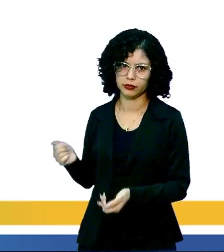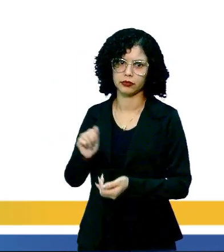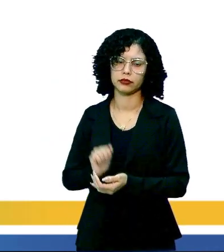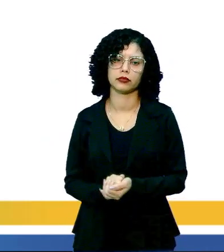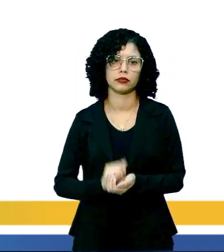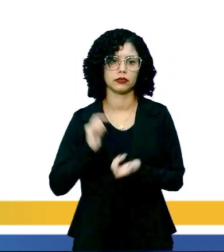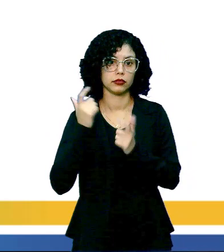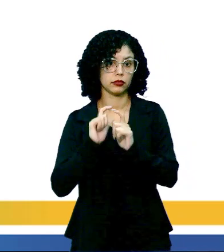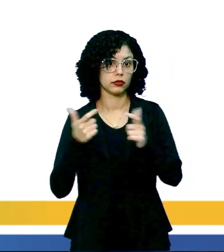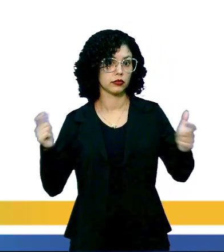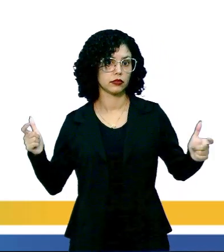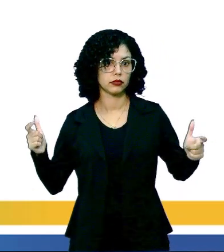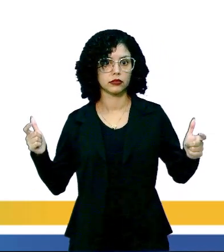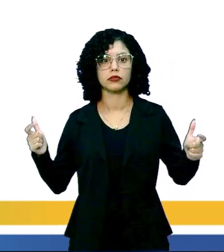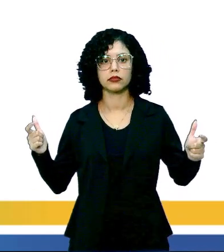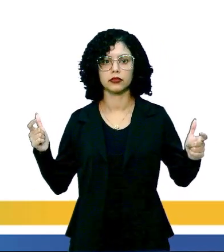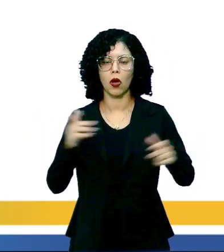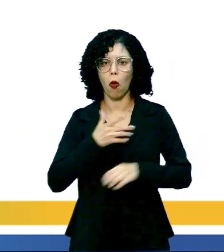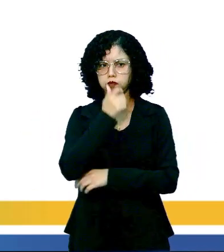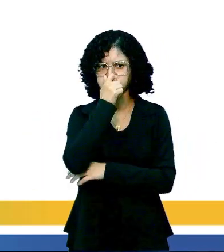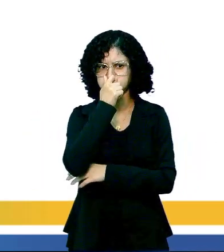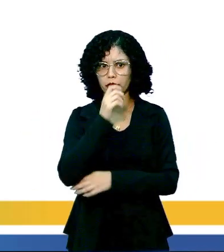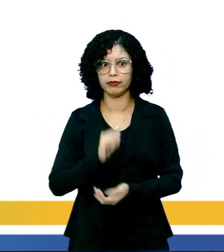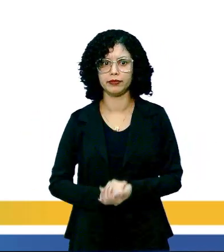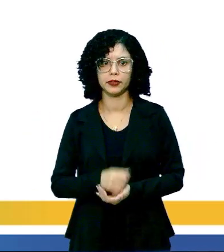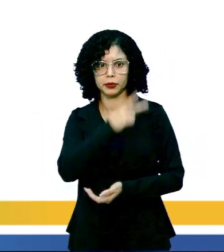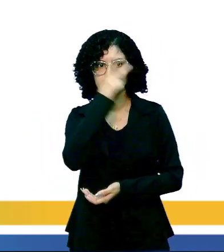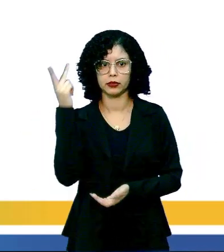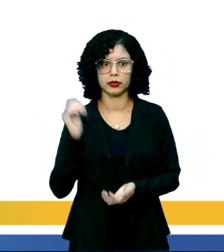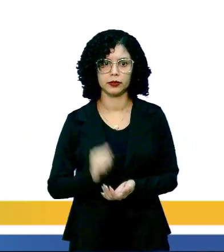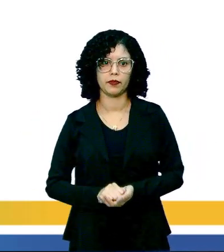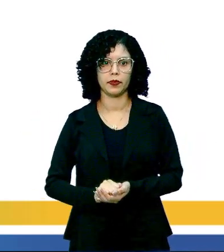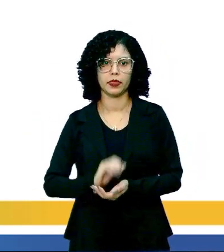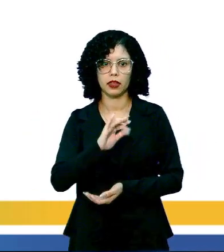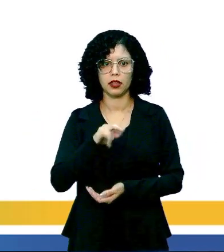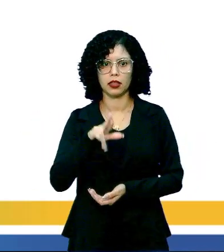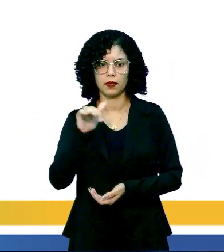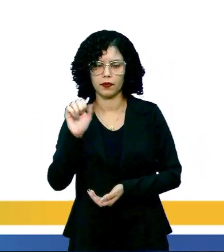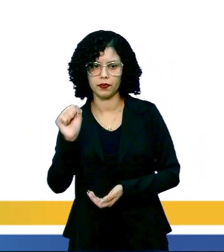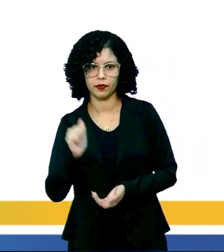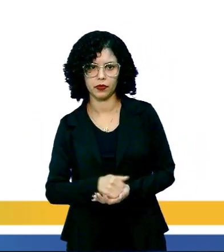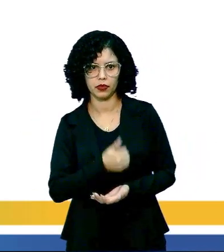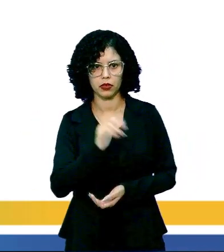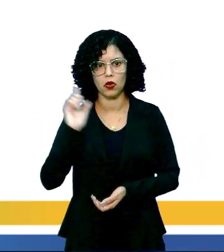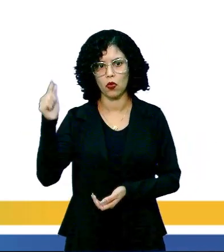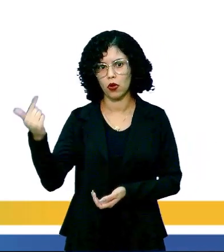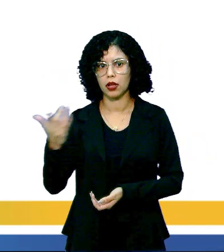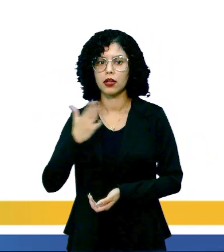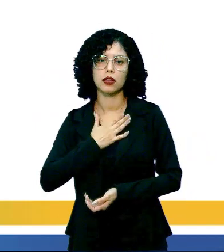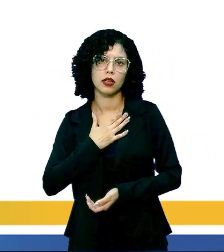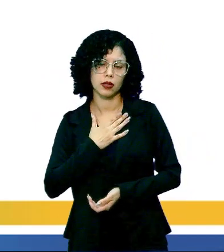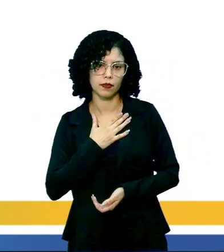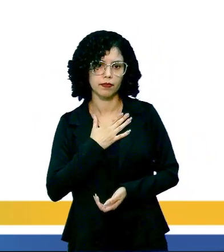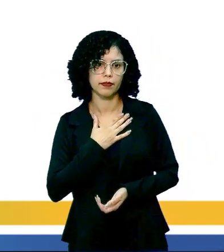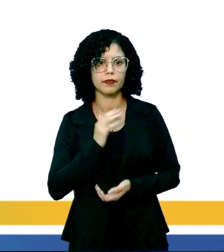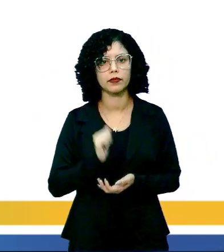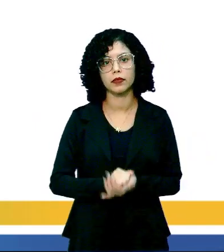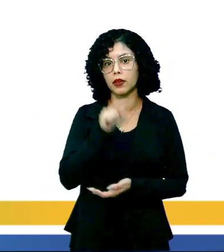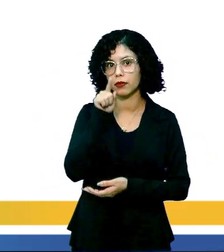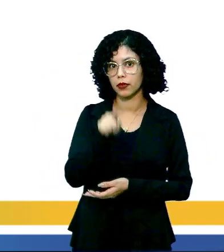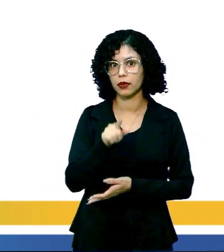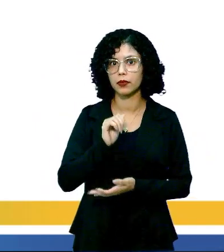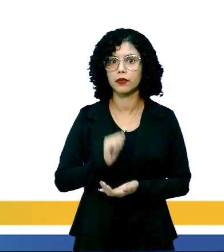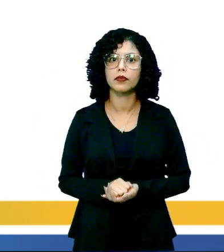Trens passando, vagões cheios de gente, centenas. O outro que há em mim